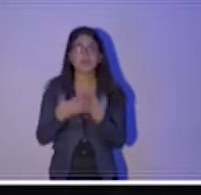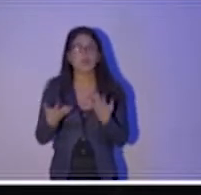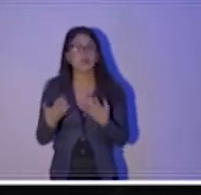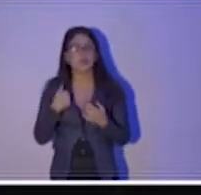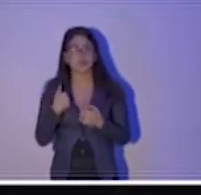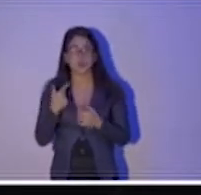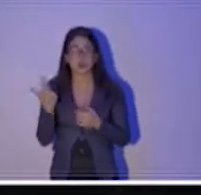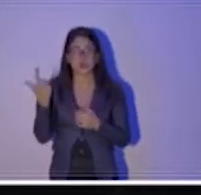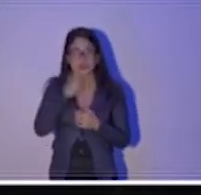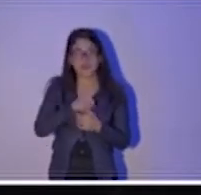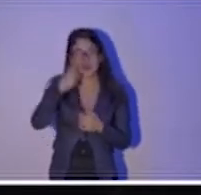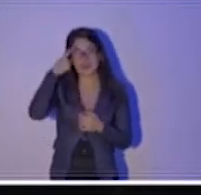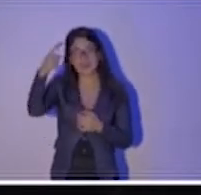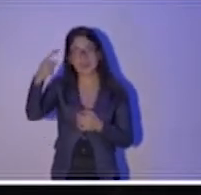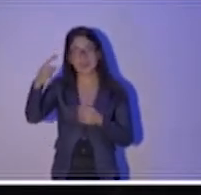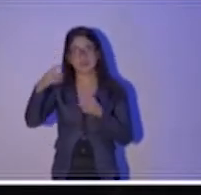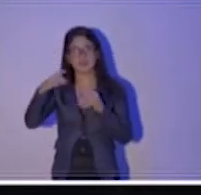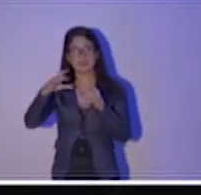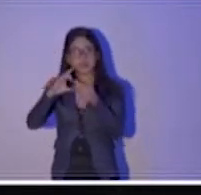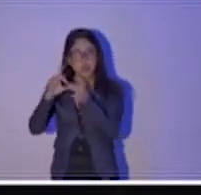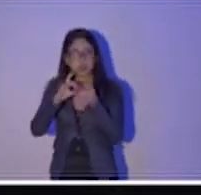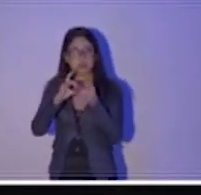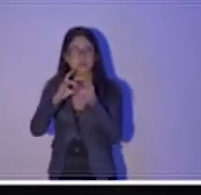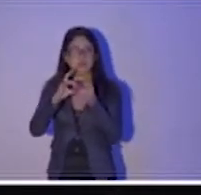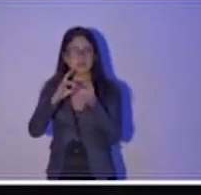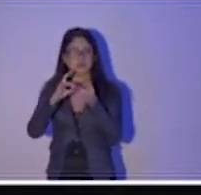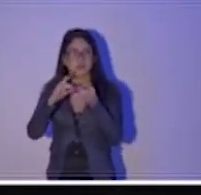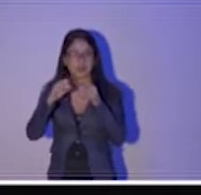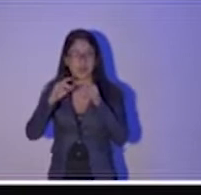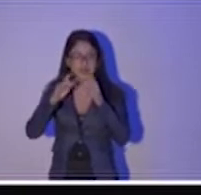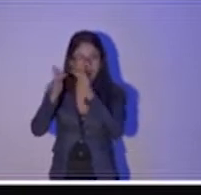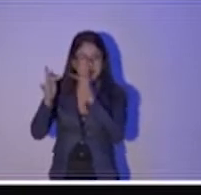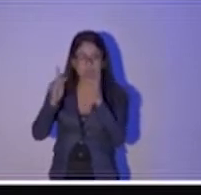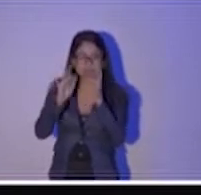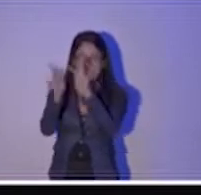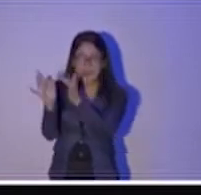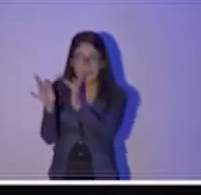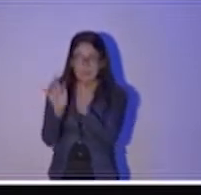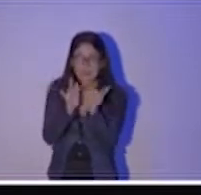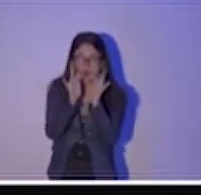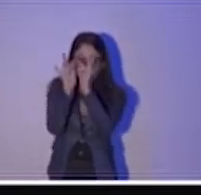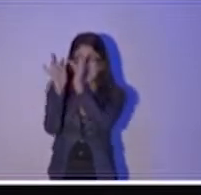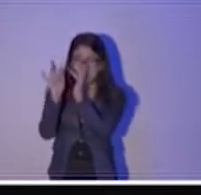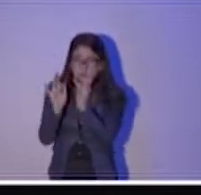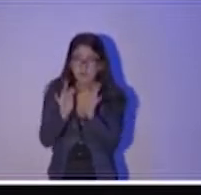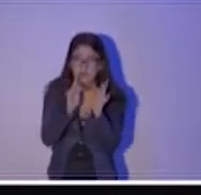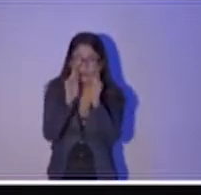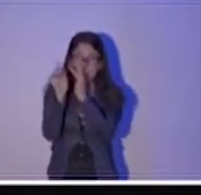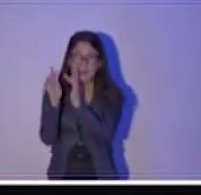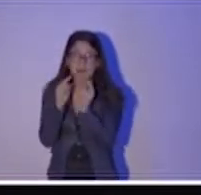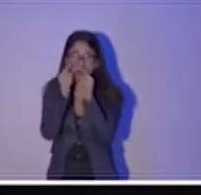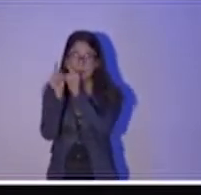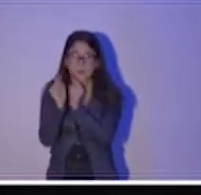a visão sistêmica significa ter muito claro que, ao final e ao cabo, você quer um